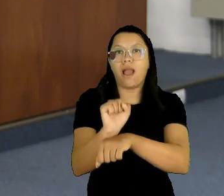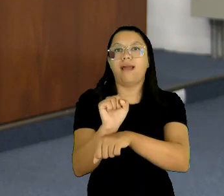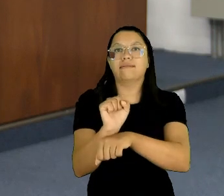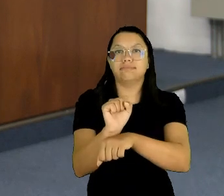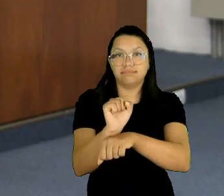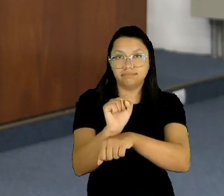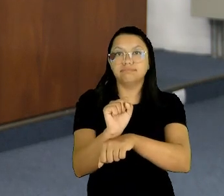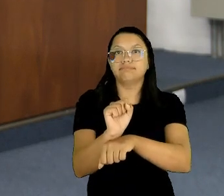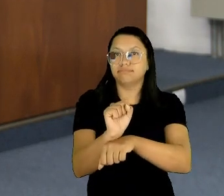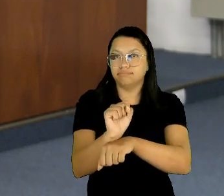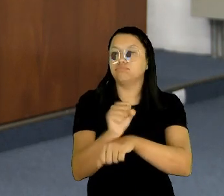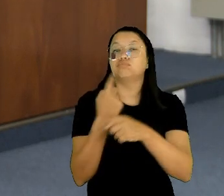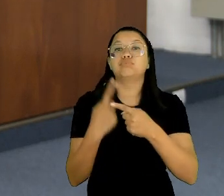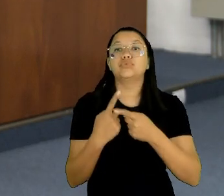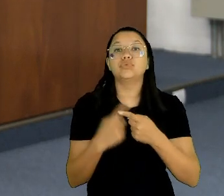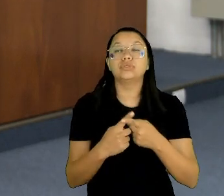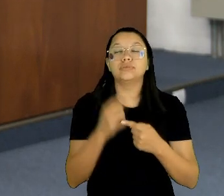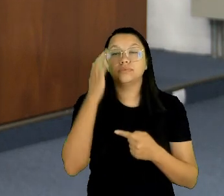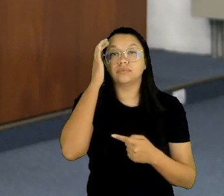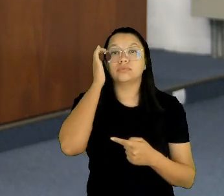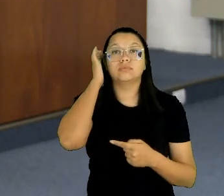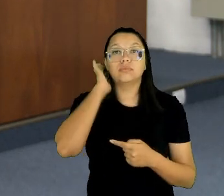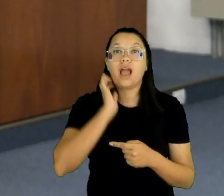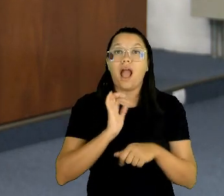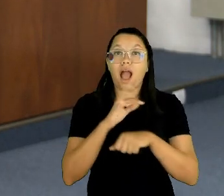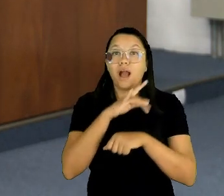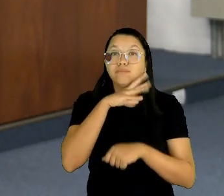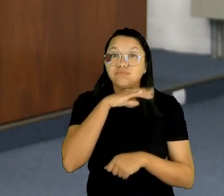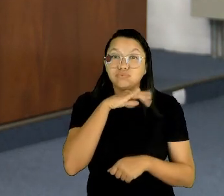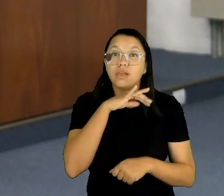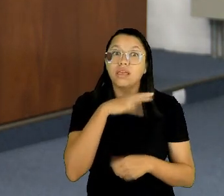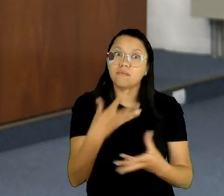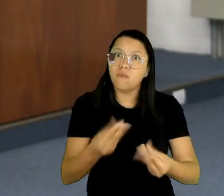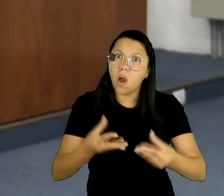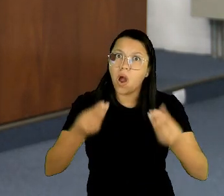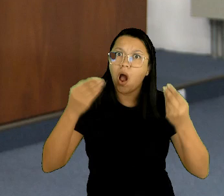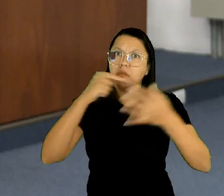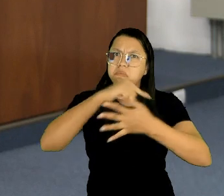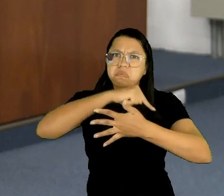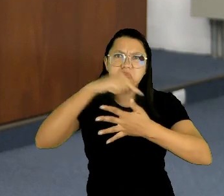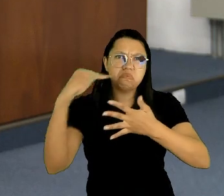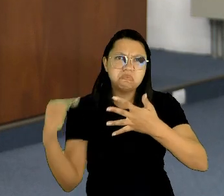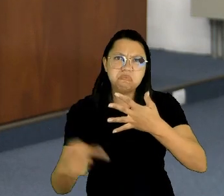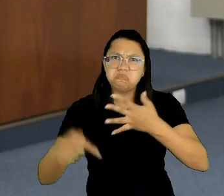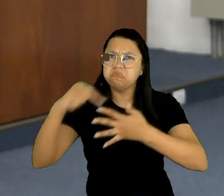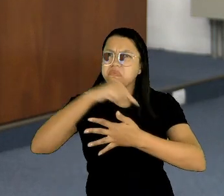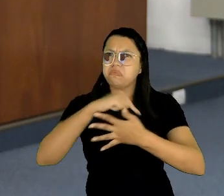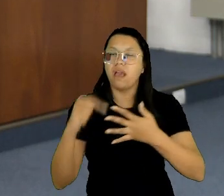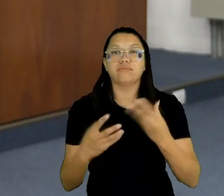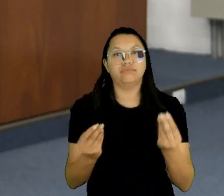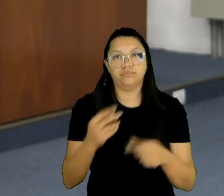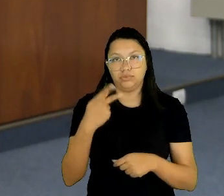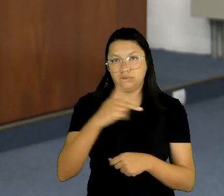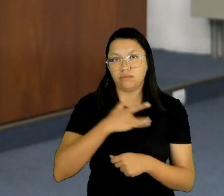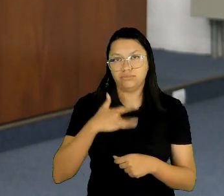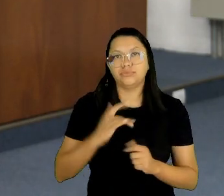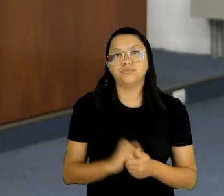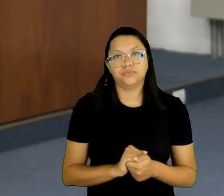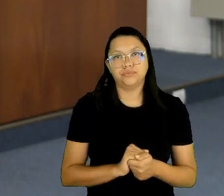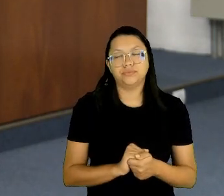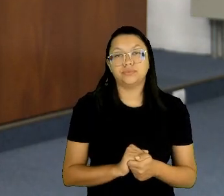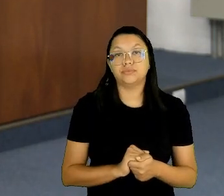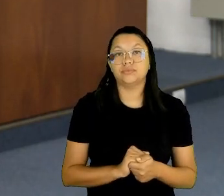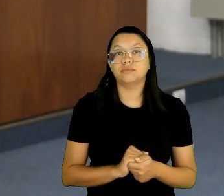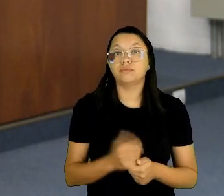todo mundo a parar o tabagismo, porque a gente sabe que os malefícios são grandes na